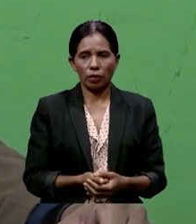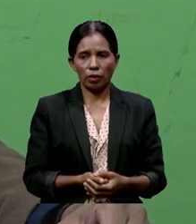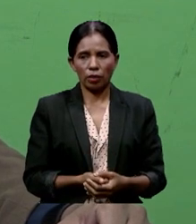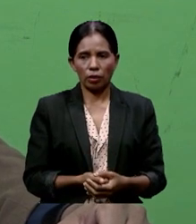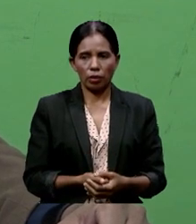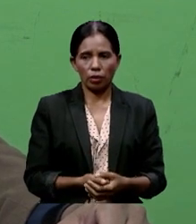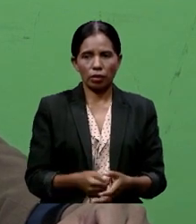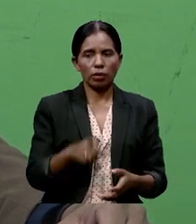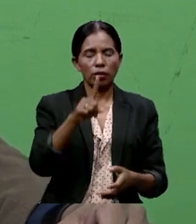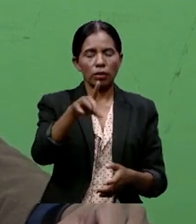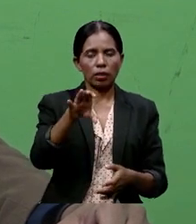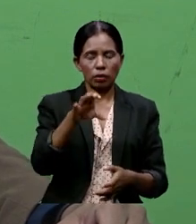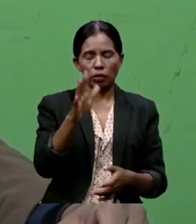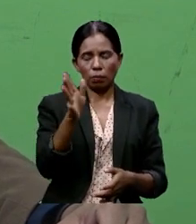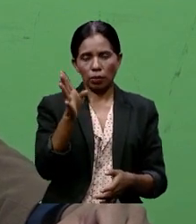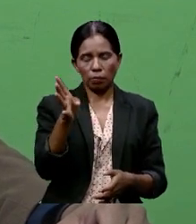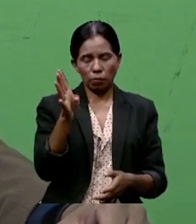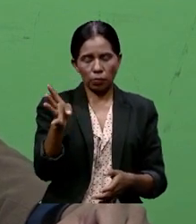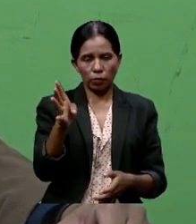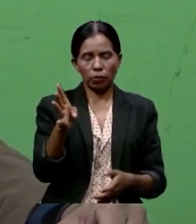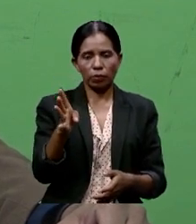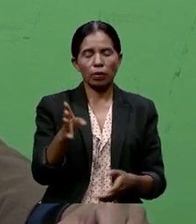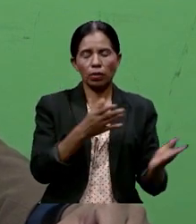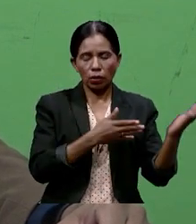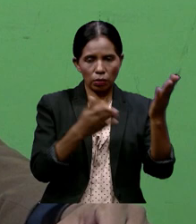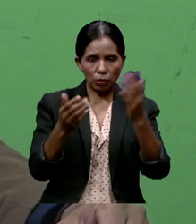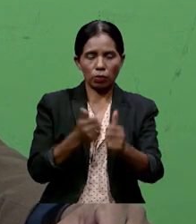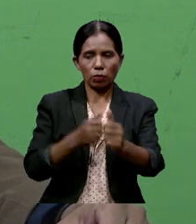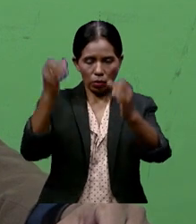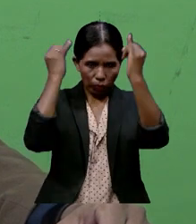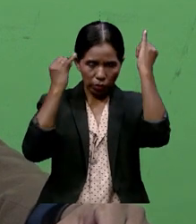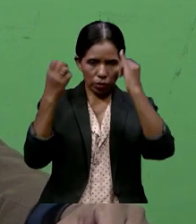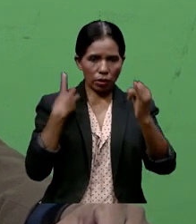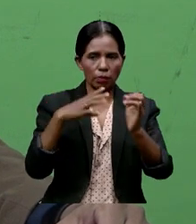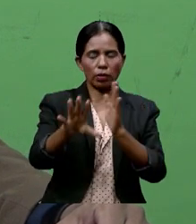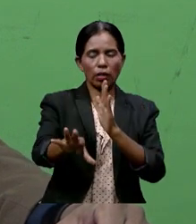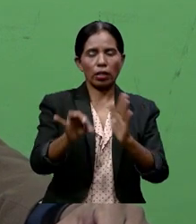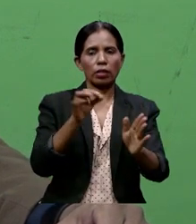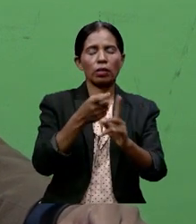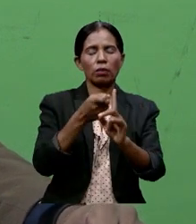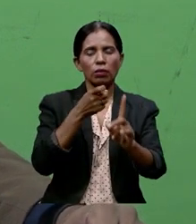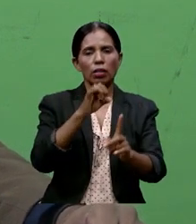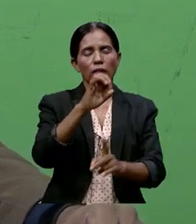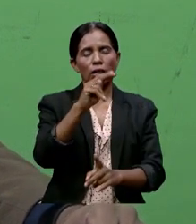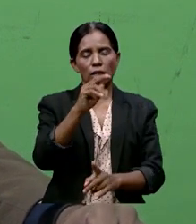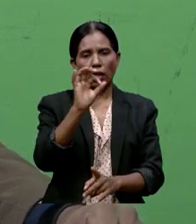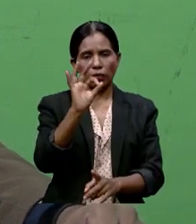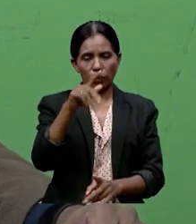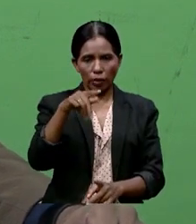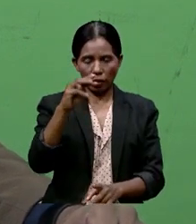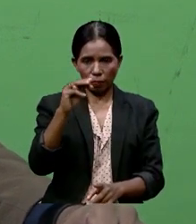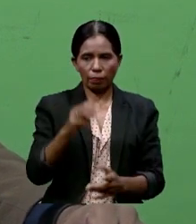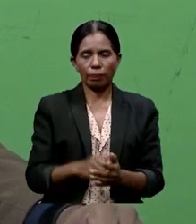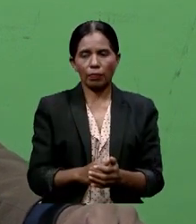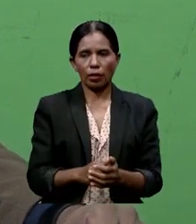147 item ne mak se tama ne base ba informação ne ve a mi heta no si INFPM